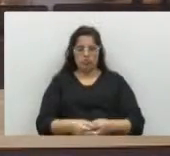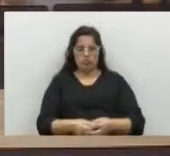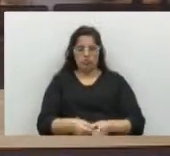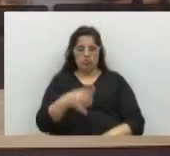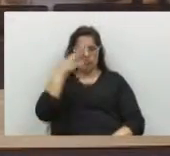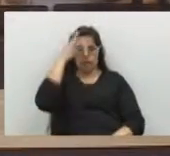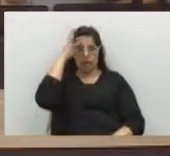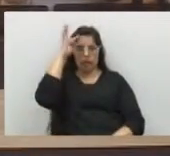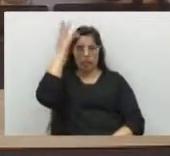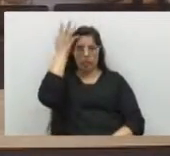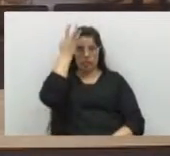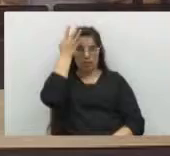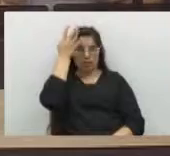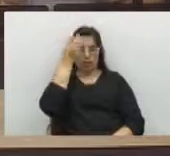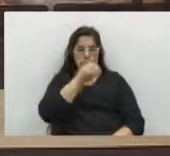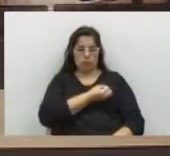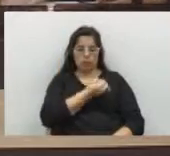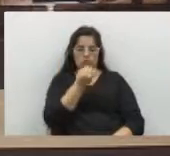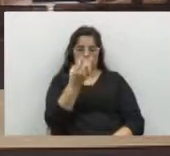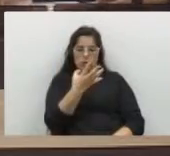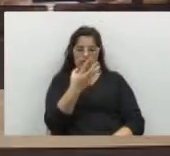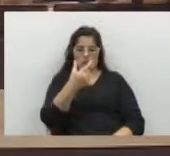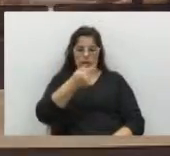Requerimento número